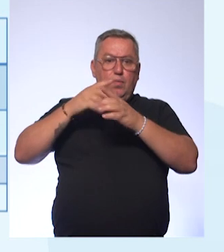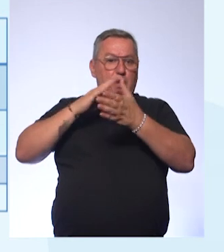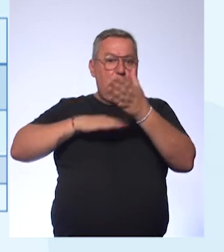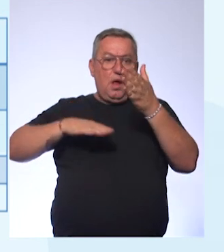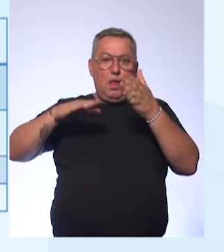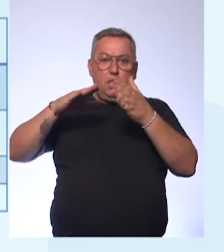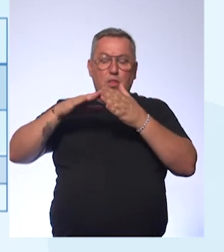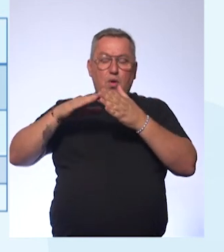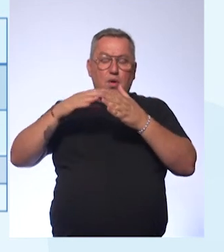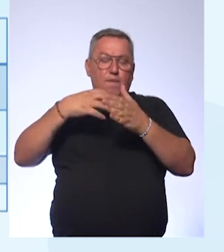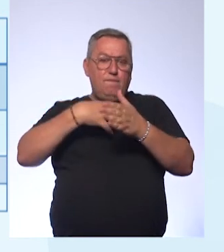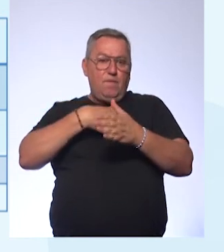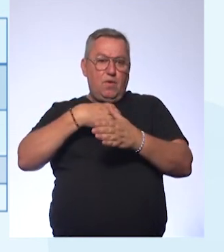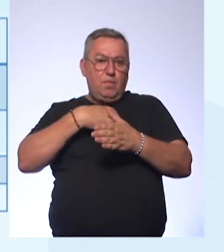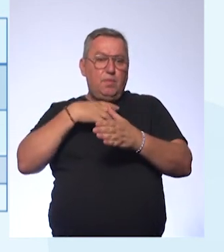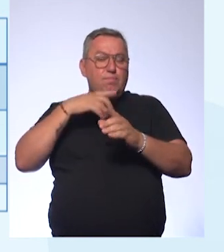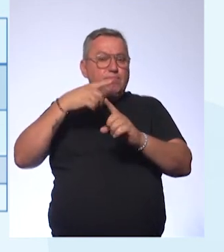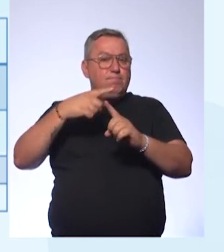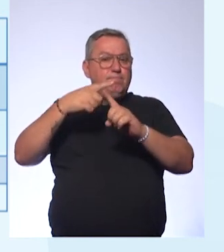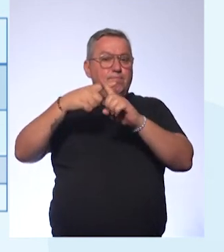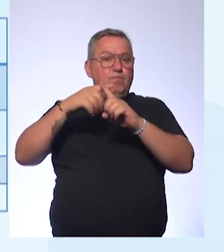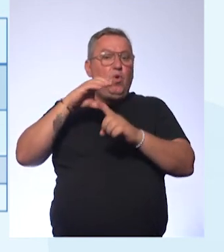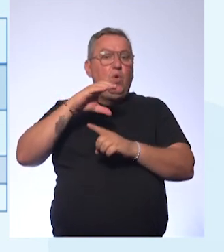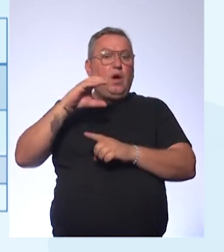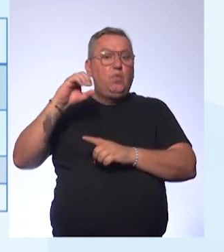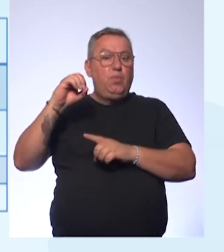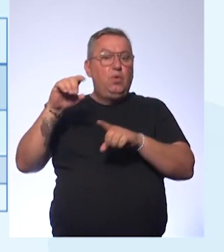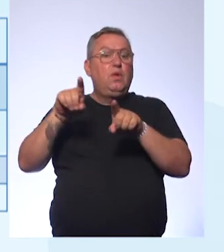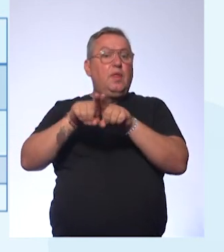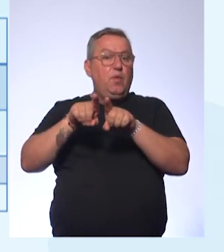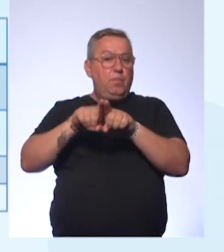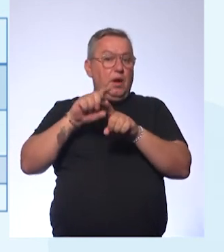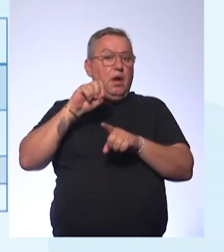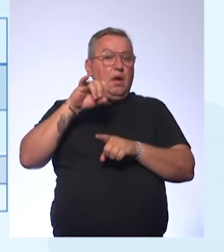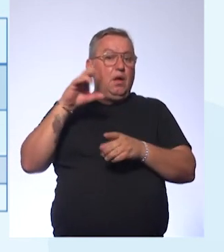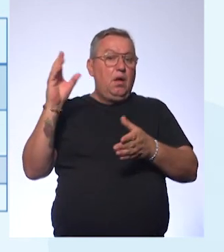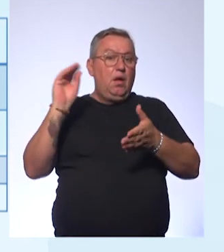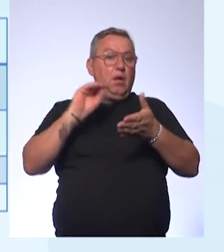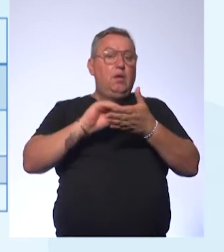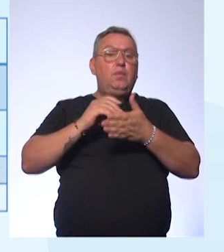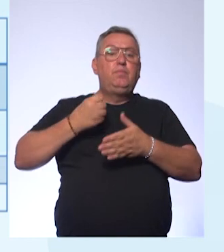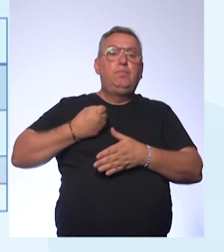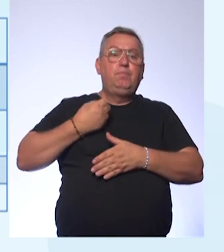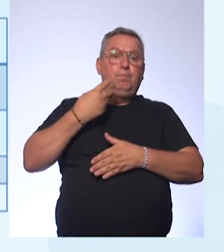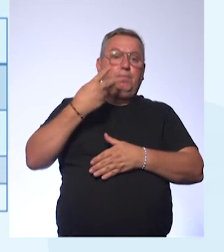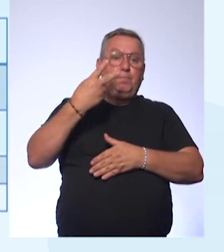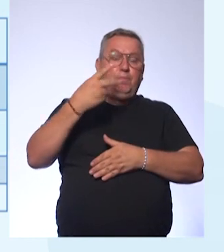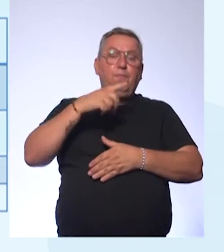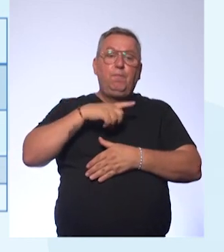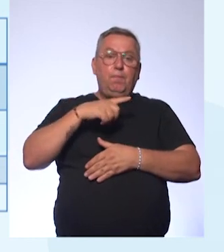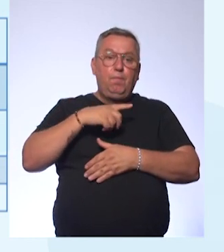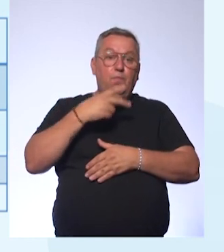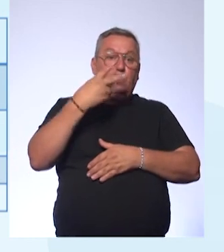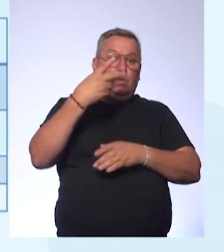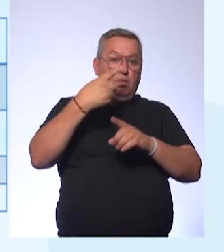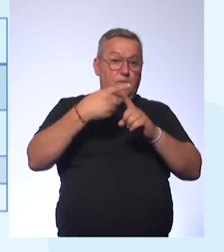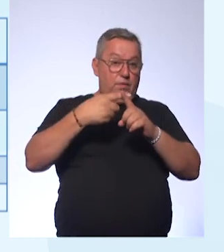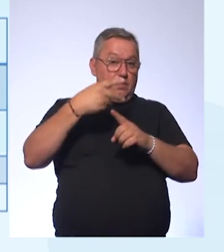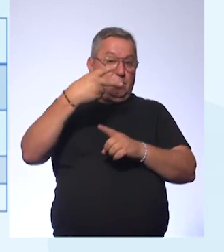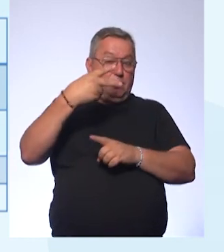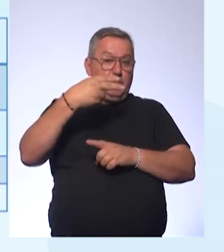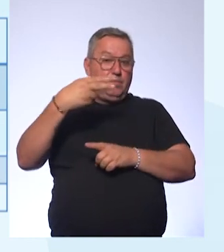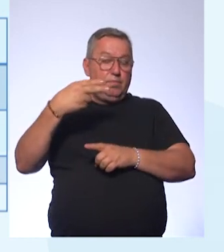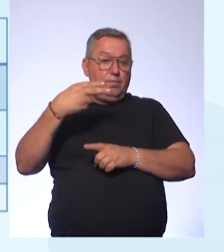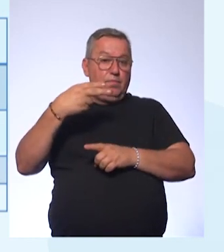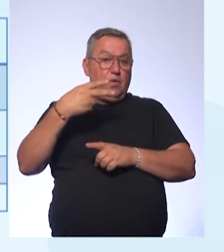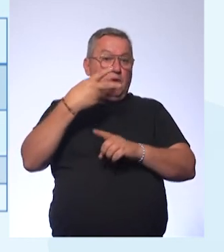a fórmula. Está multiplicando o carbono também. Se eu colocar o número 2 aqui, ó, eu tenho 2 vezes 2, ou